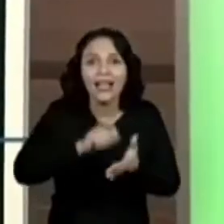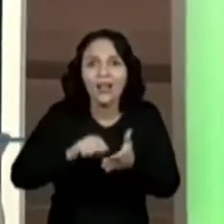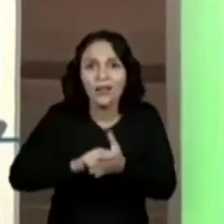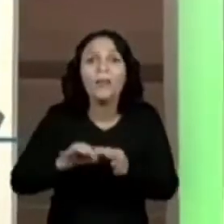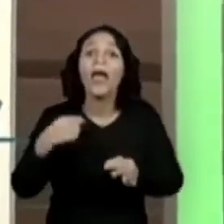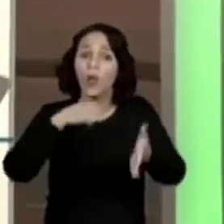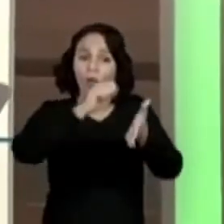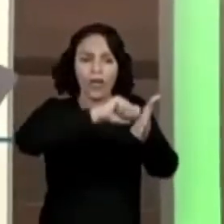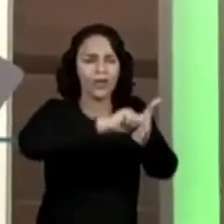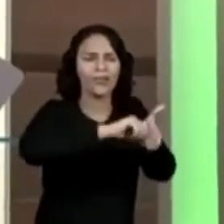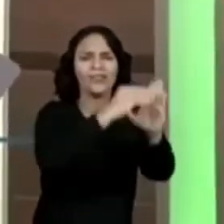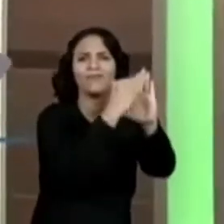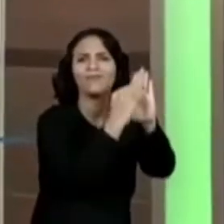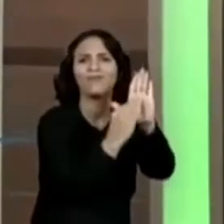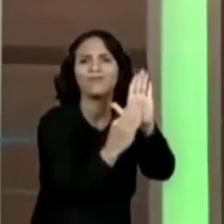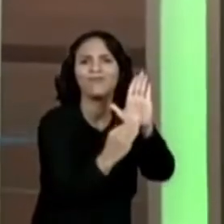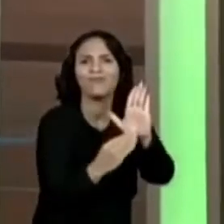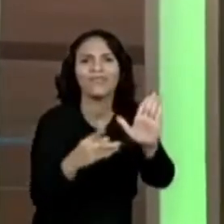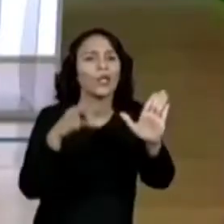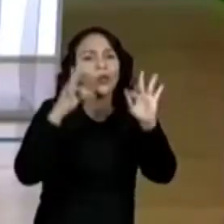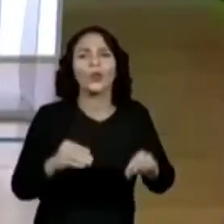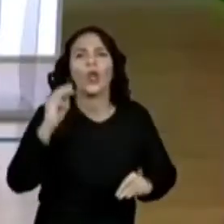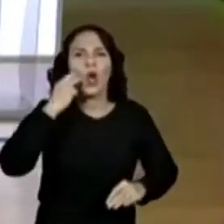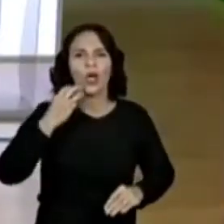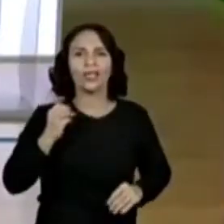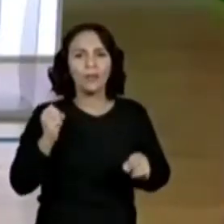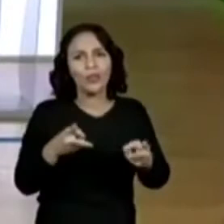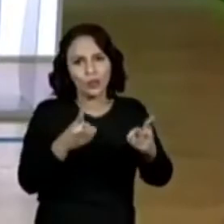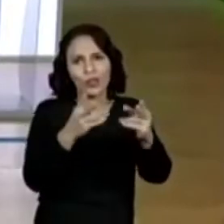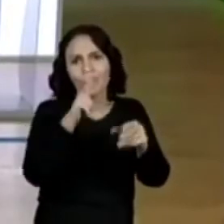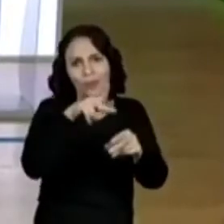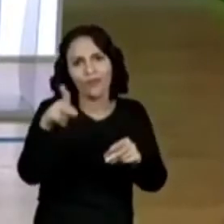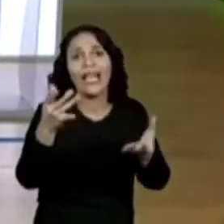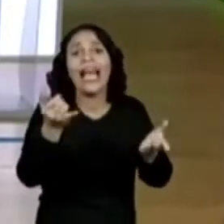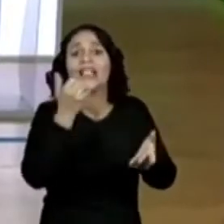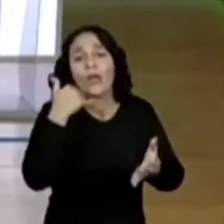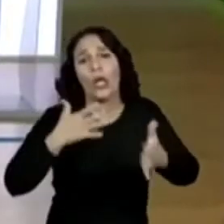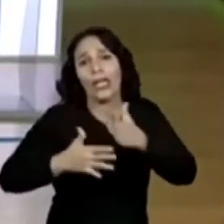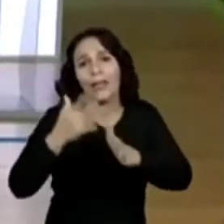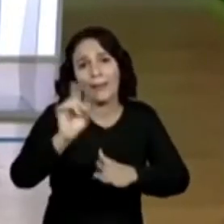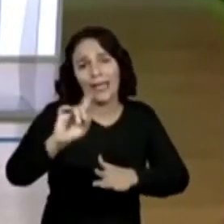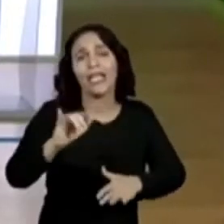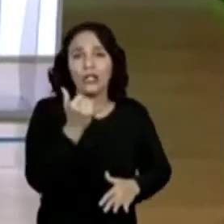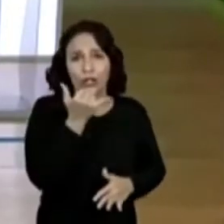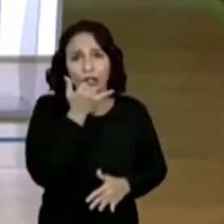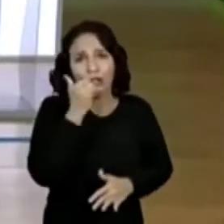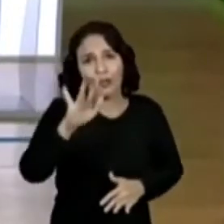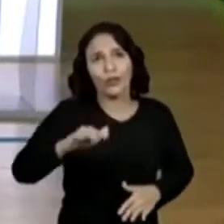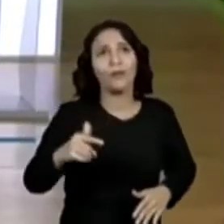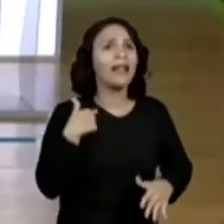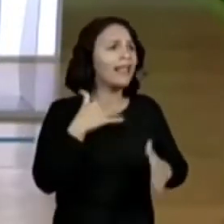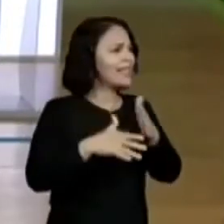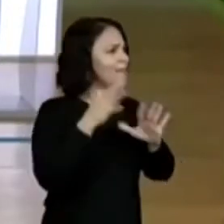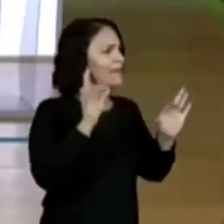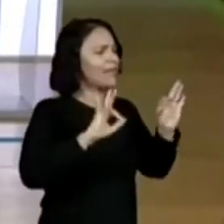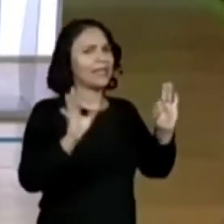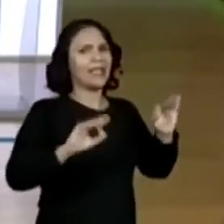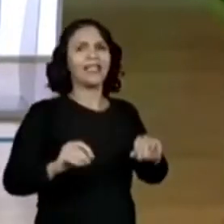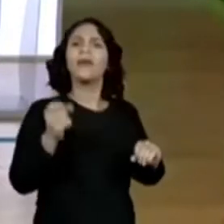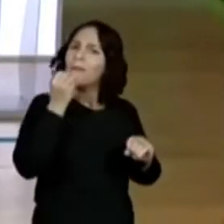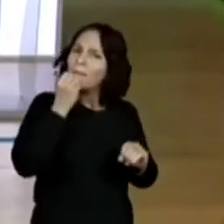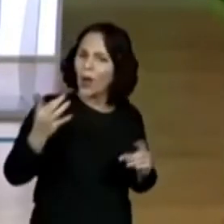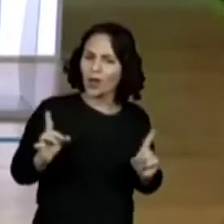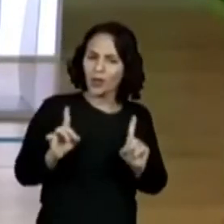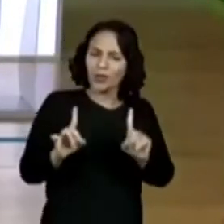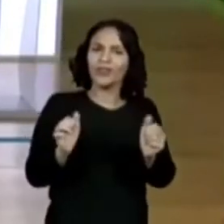tô anotando tudo e tô colocando tudo rosa. Pode continuar, professor. Não vou atrapalhar. Se eu tiver atrapalhando, Não está atrapalhando. Vai ser muito bom ter você